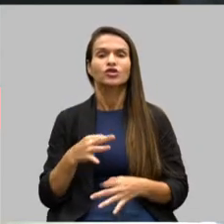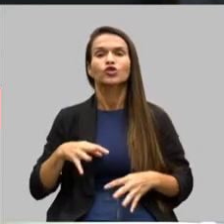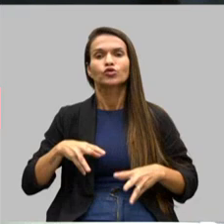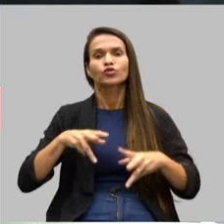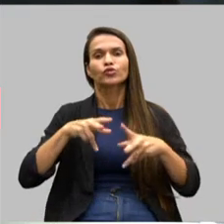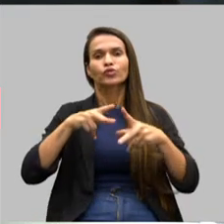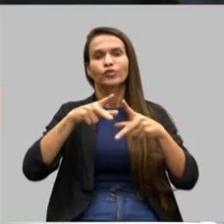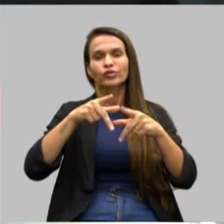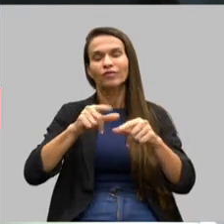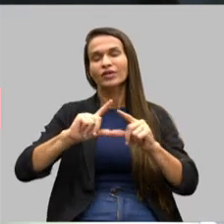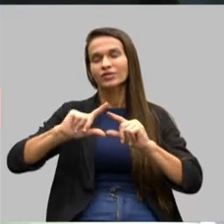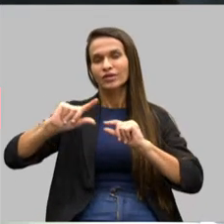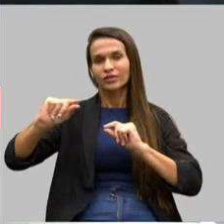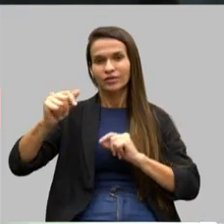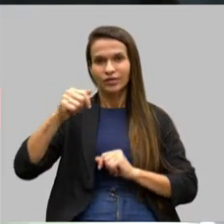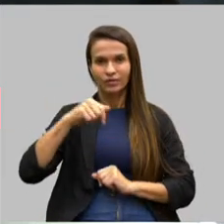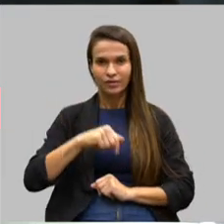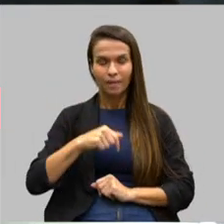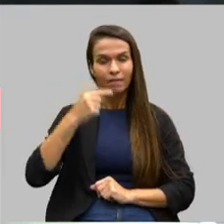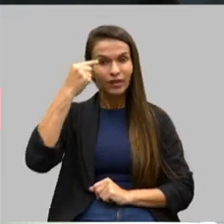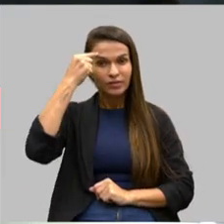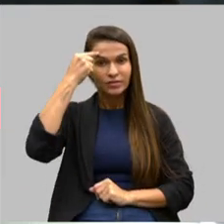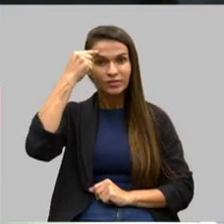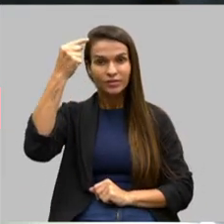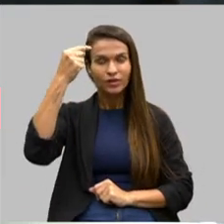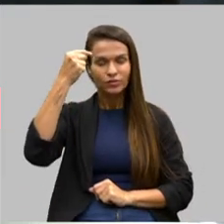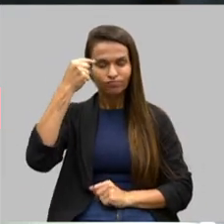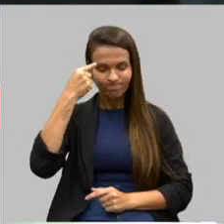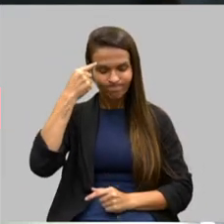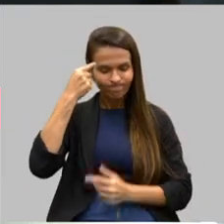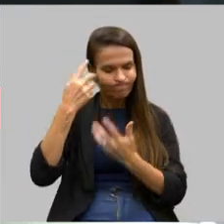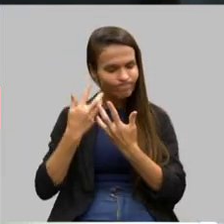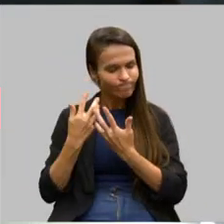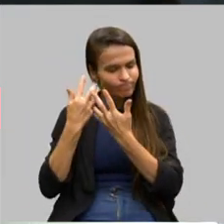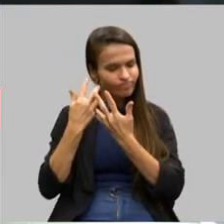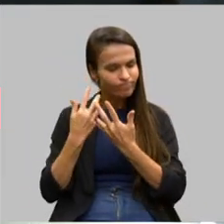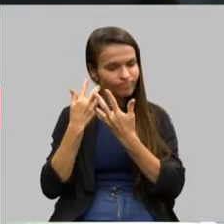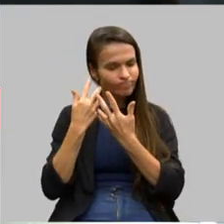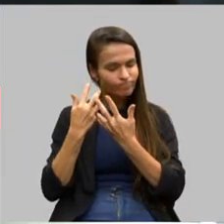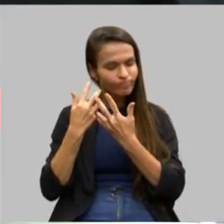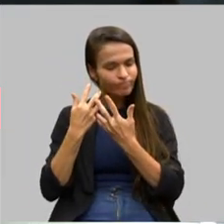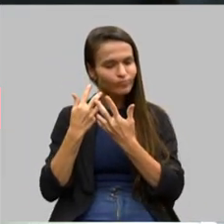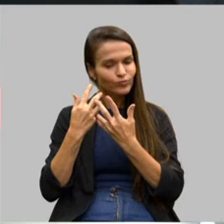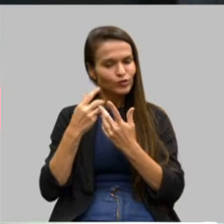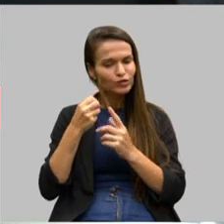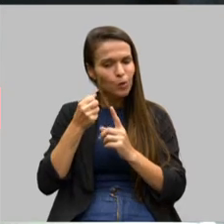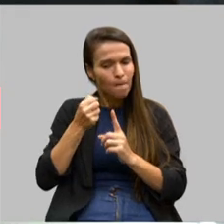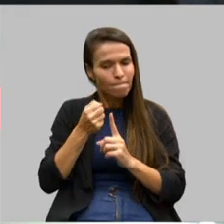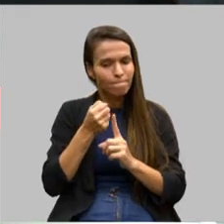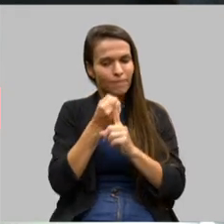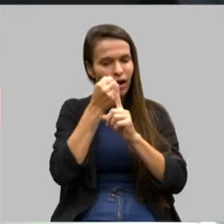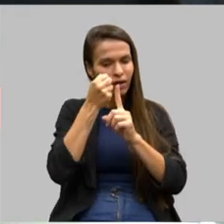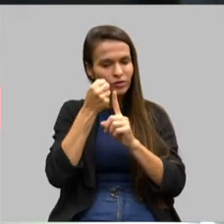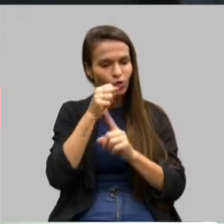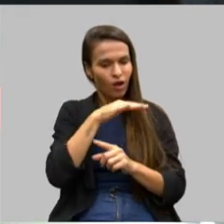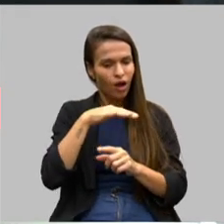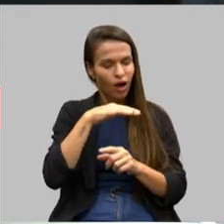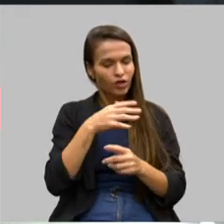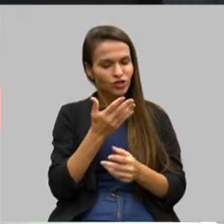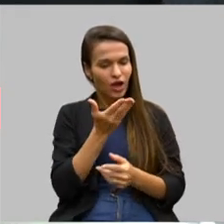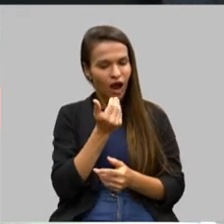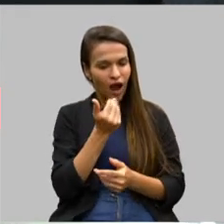vai sair daqui pensando e com isso na cabeça. Afetar a produção de alimentos é